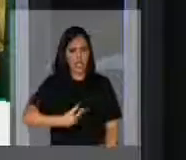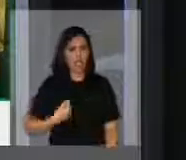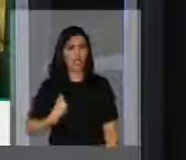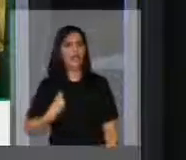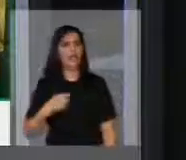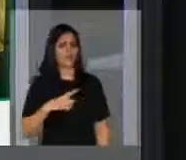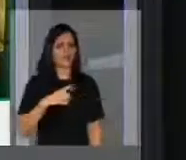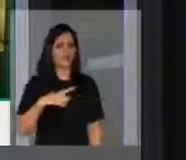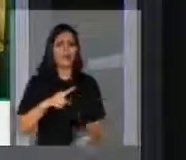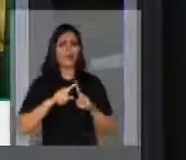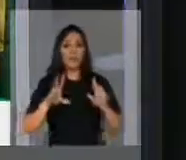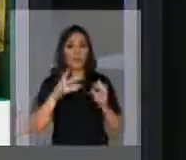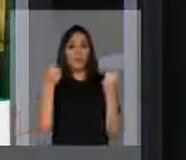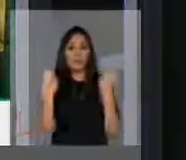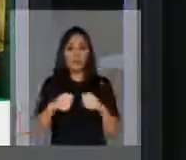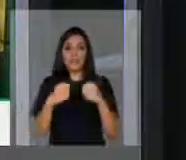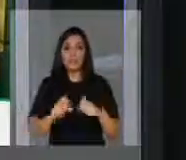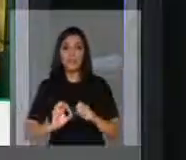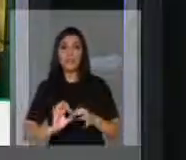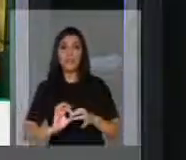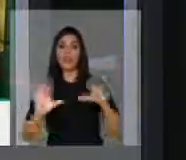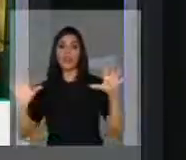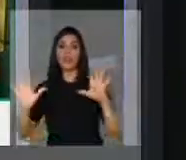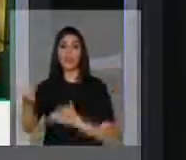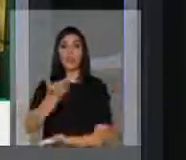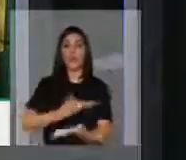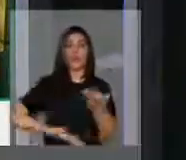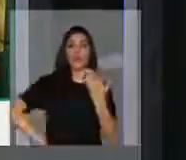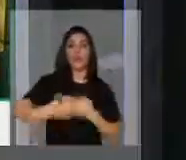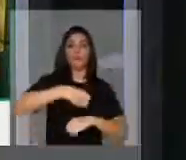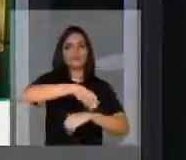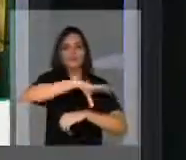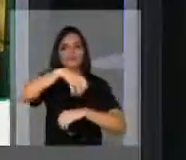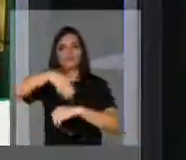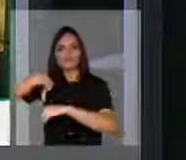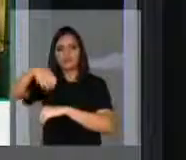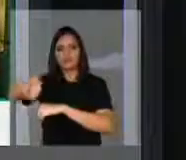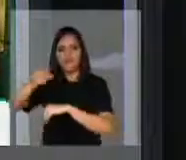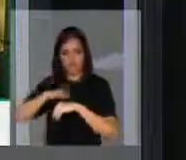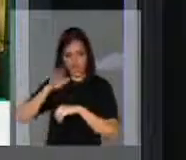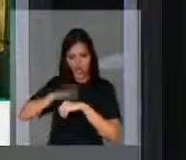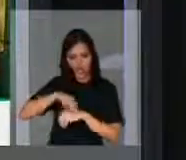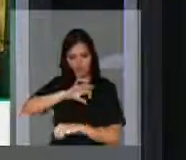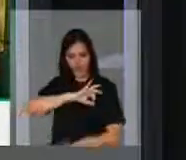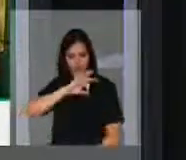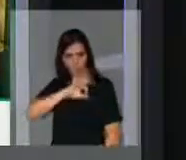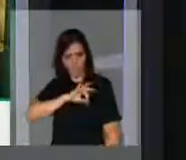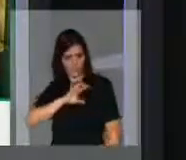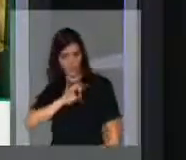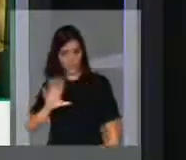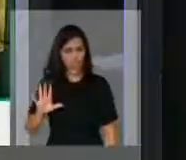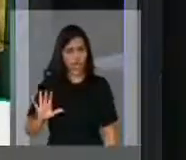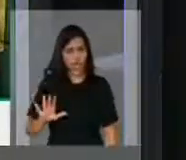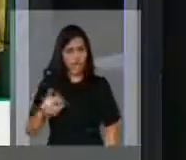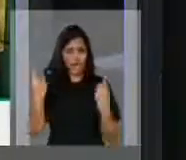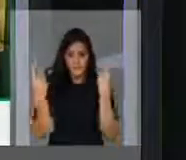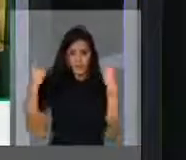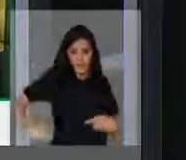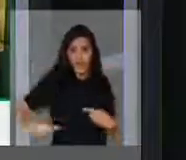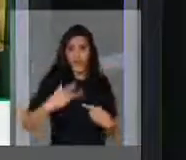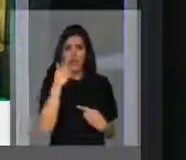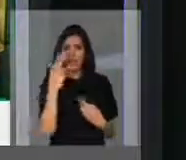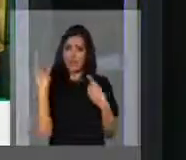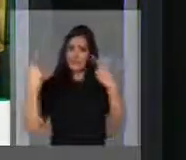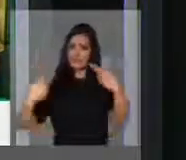só precisam ser compartilhadas. Nós temos que tirar dos órgãos policiais essa disputa,